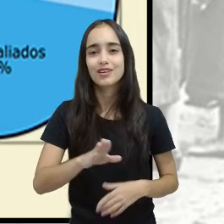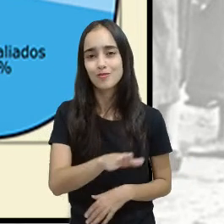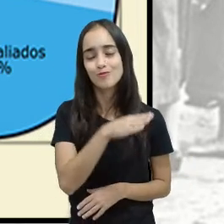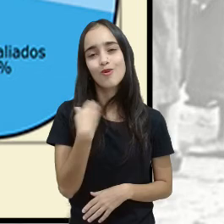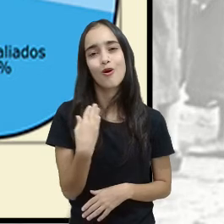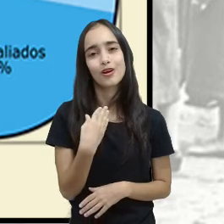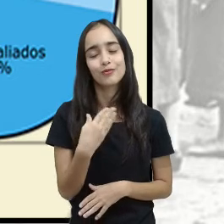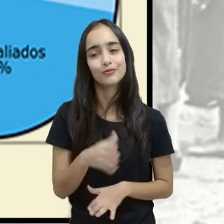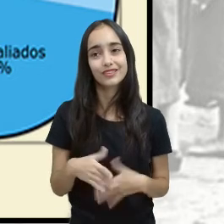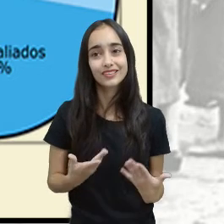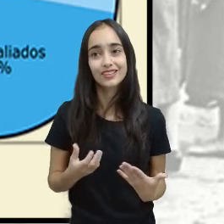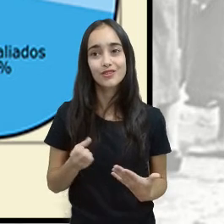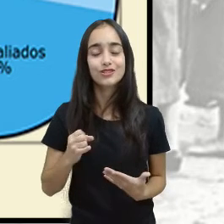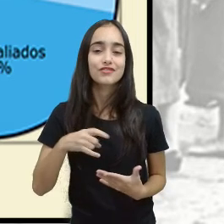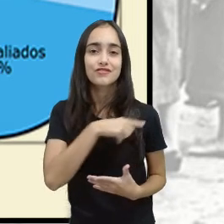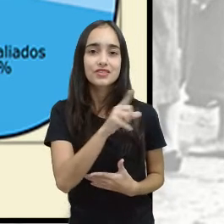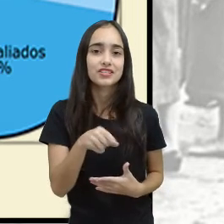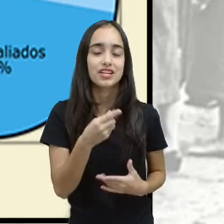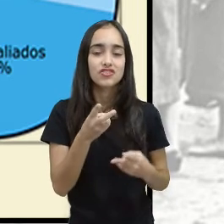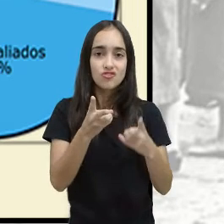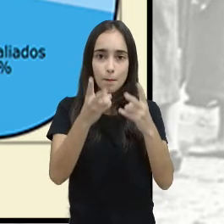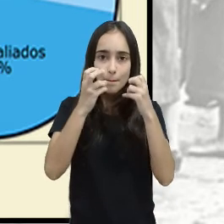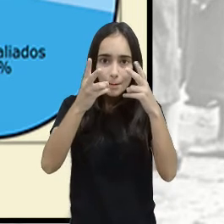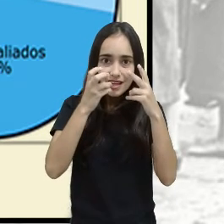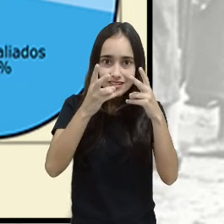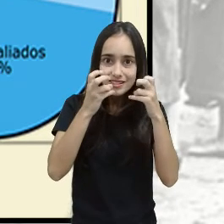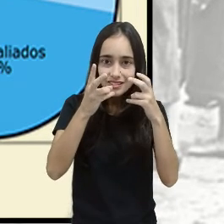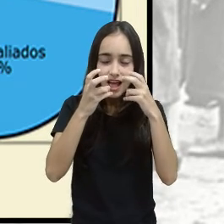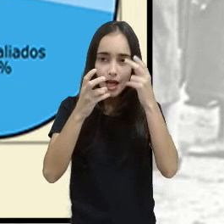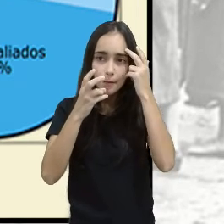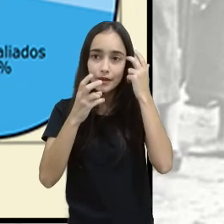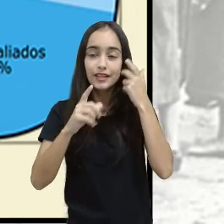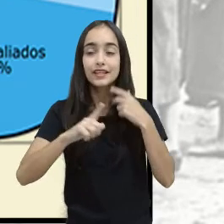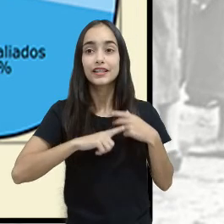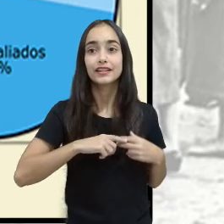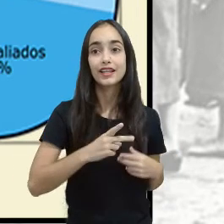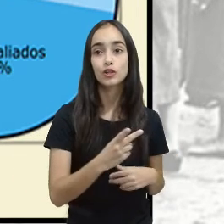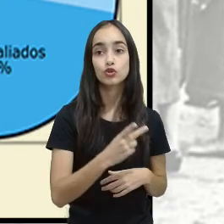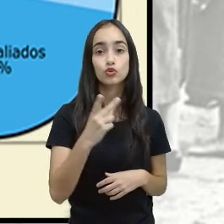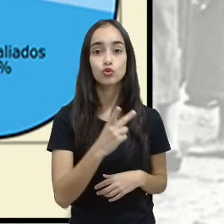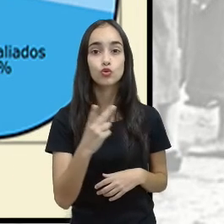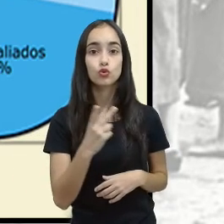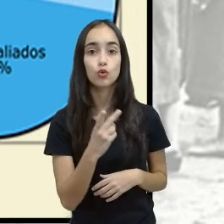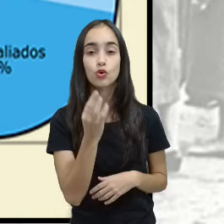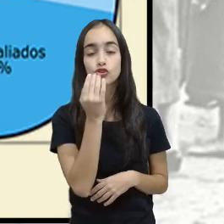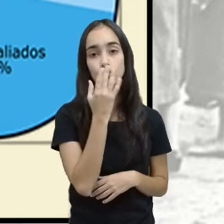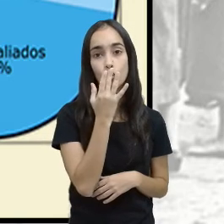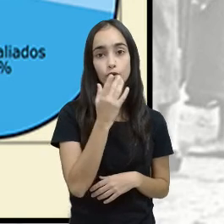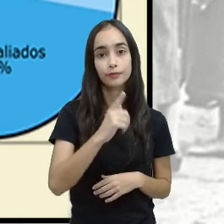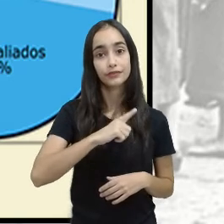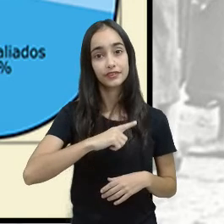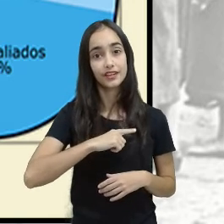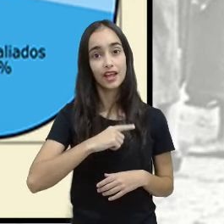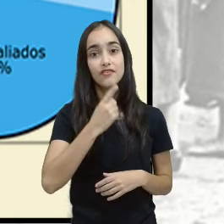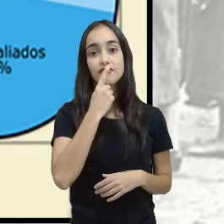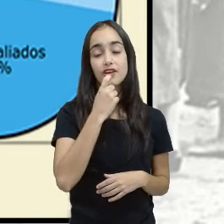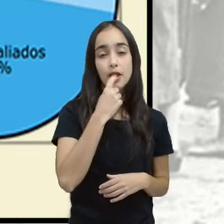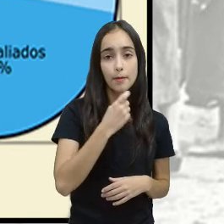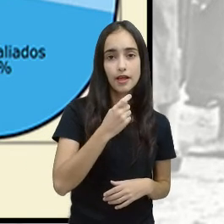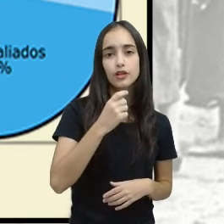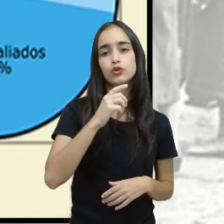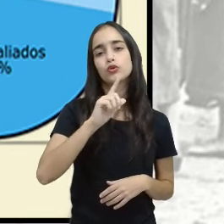ó, essa setinha, né, ela é dividida em duas cores, né, o vermelho e o laranja. Quando você tem